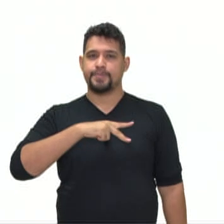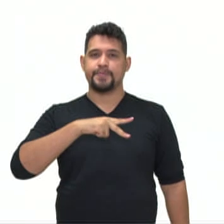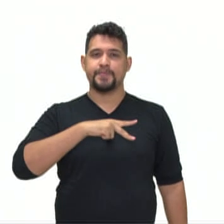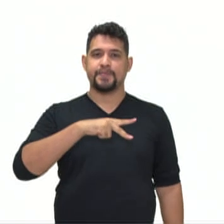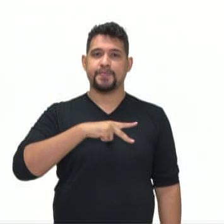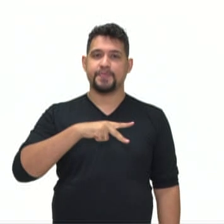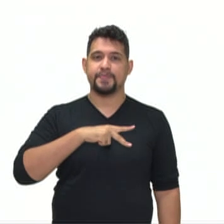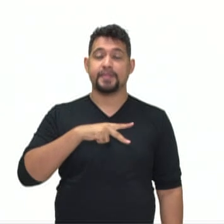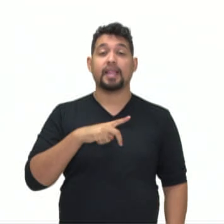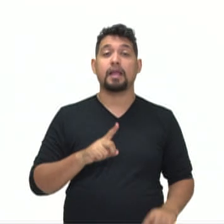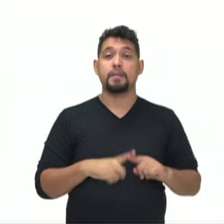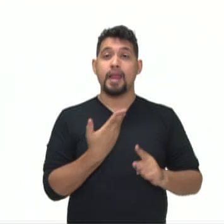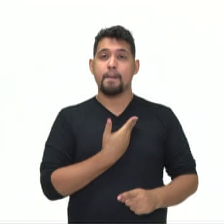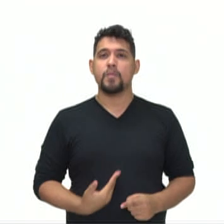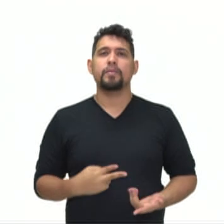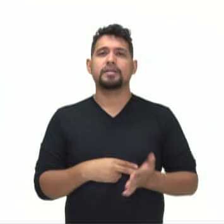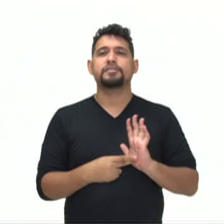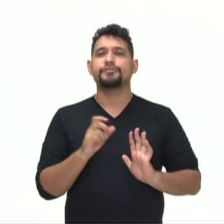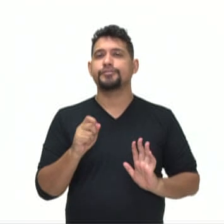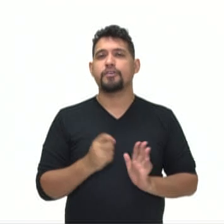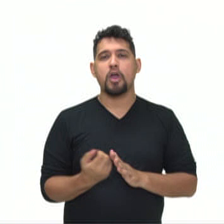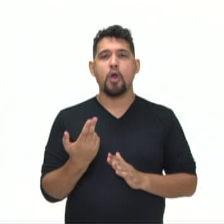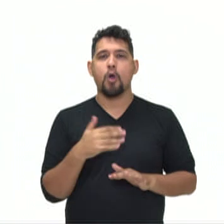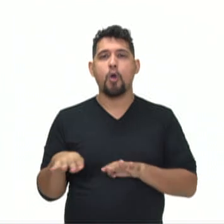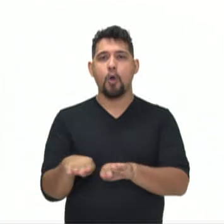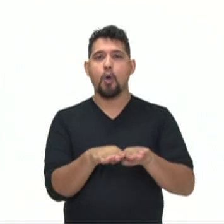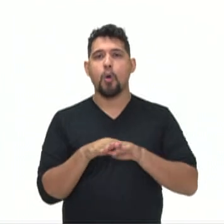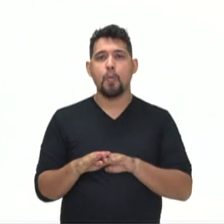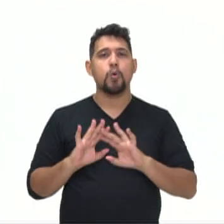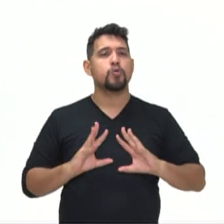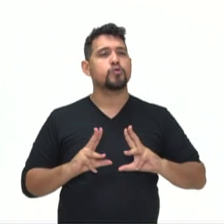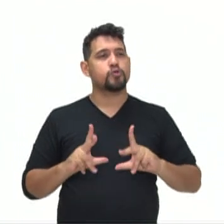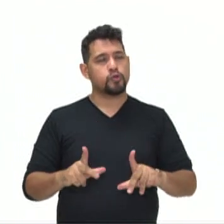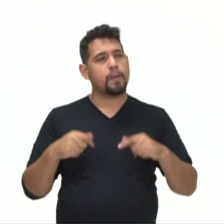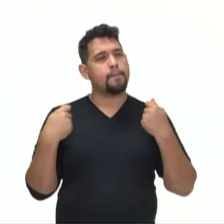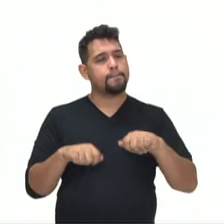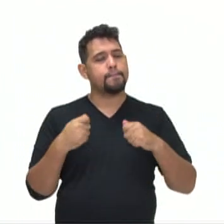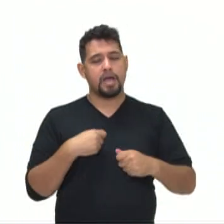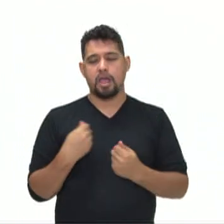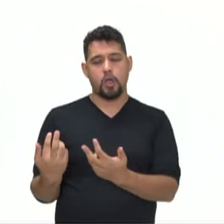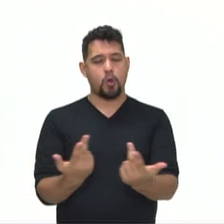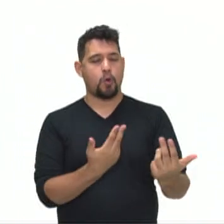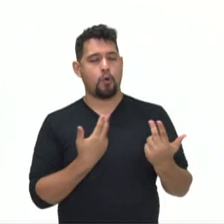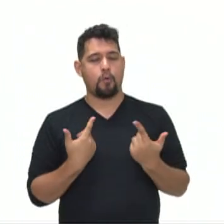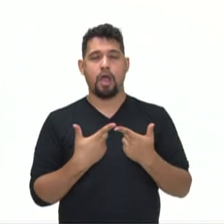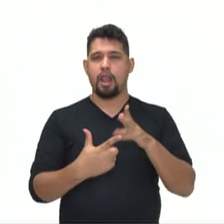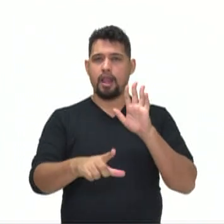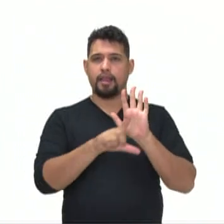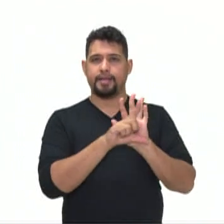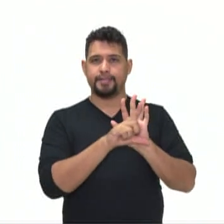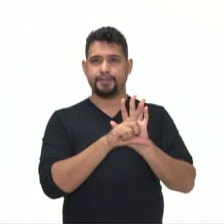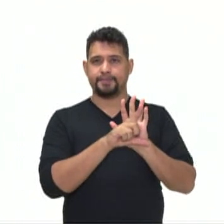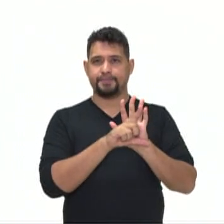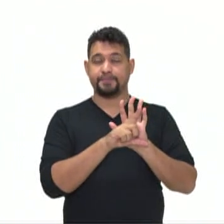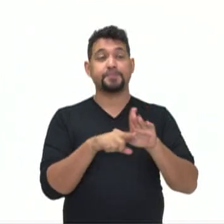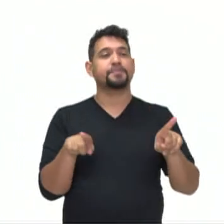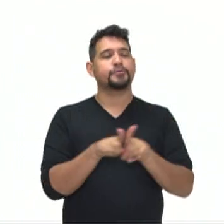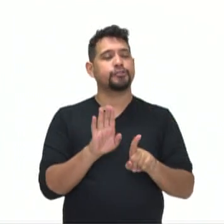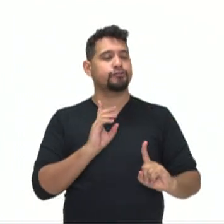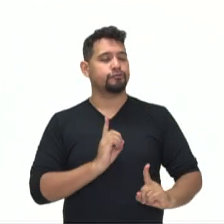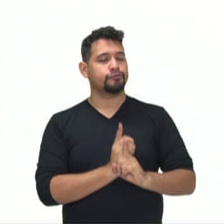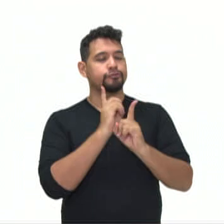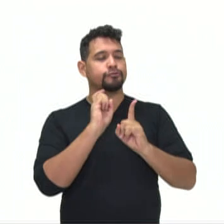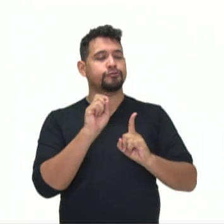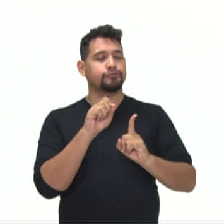e que na esfera pública é o espaço comum, onde todos são ou deveriam ser iguais perante a lei. Também descobrimos